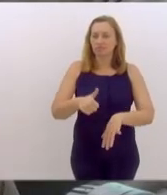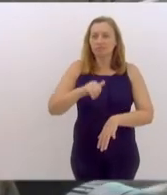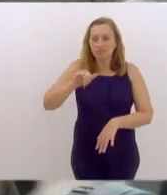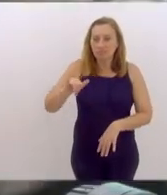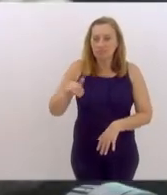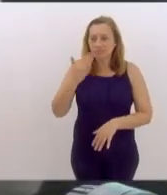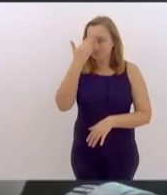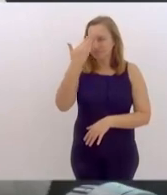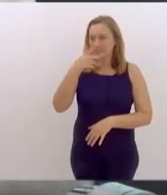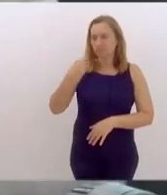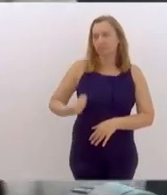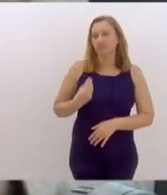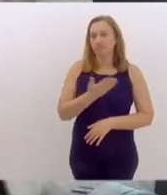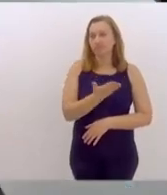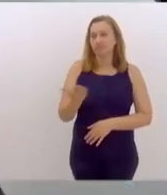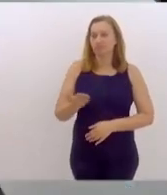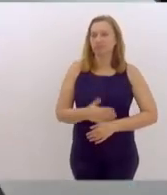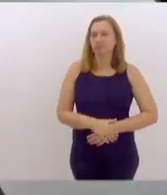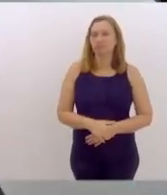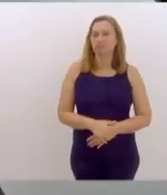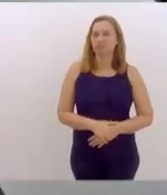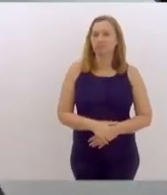pela presença de todos e